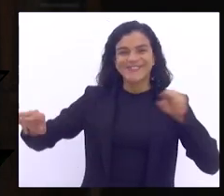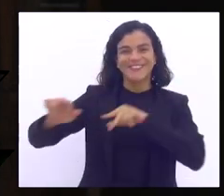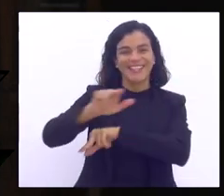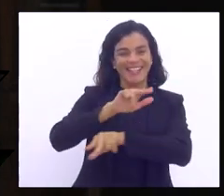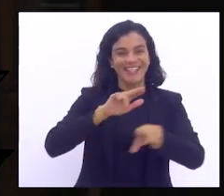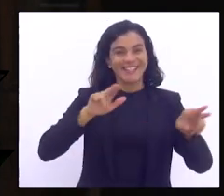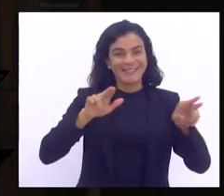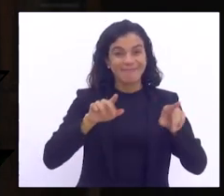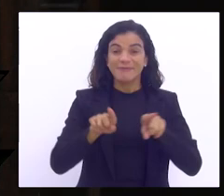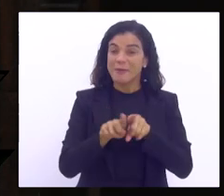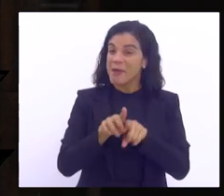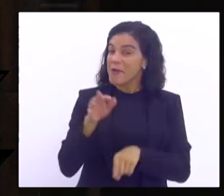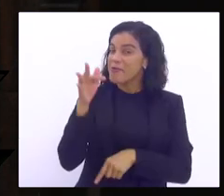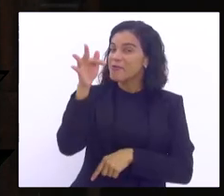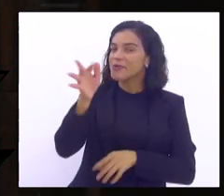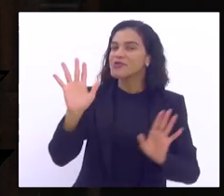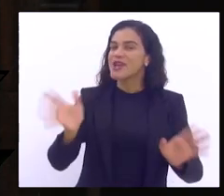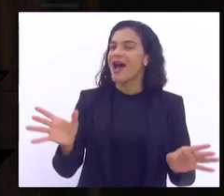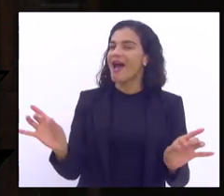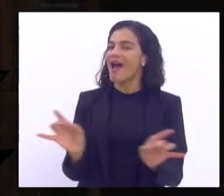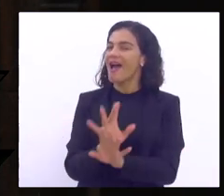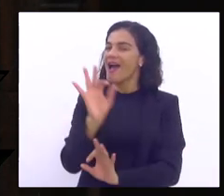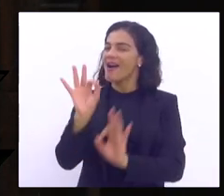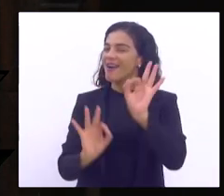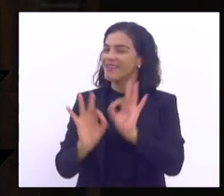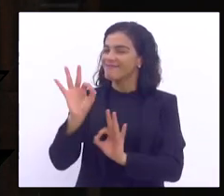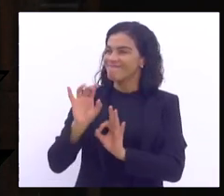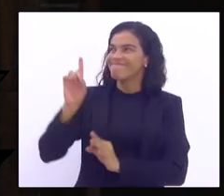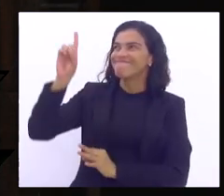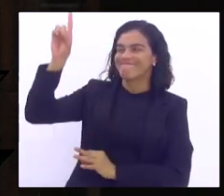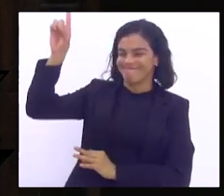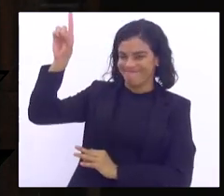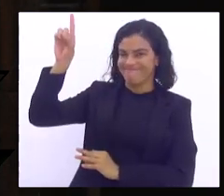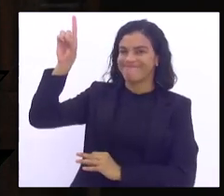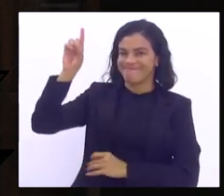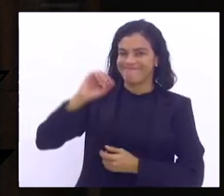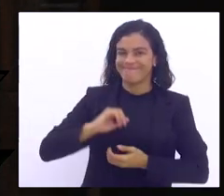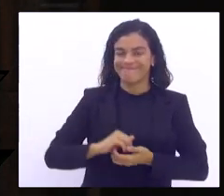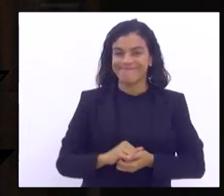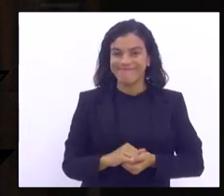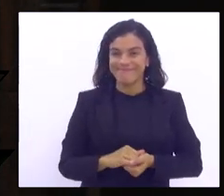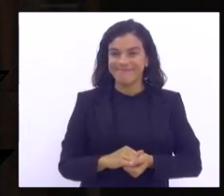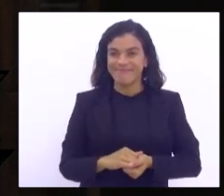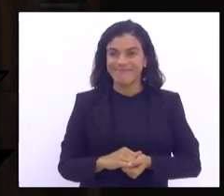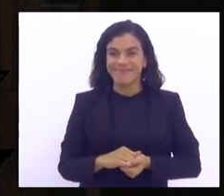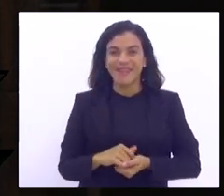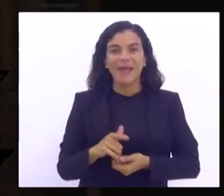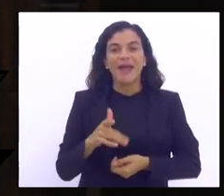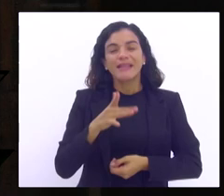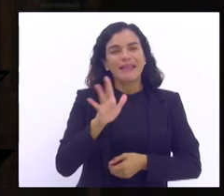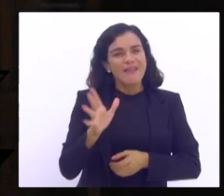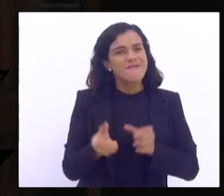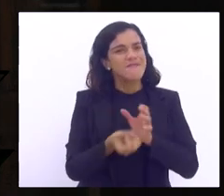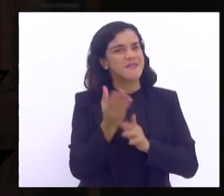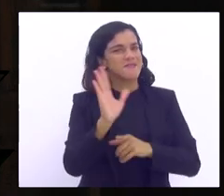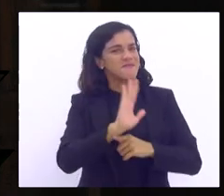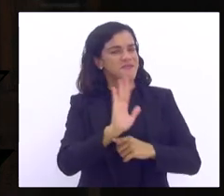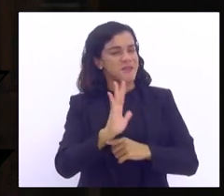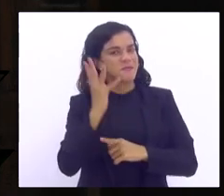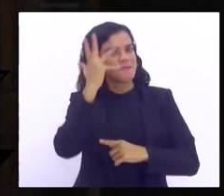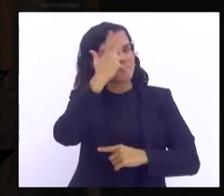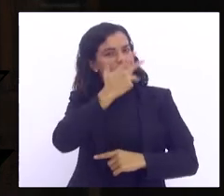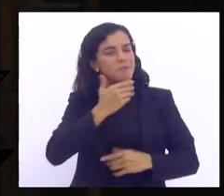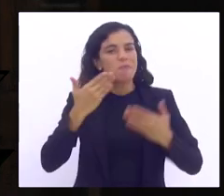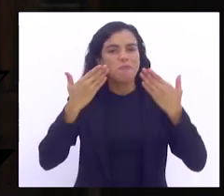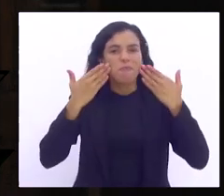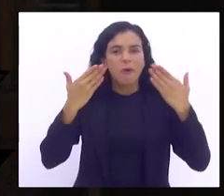Com o futuro traçado por Deus, esperado por Deus. Tem aparecido sempre alguns vídeos bonitos